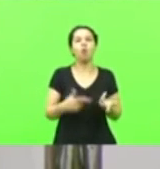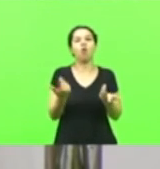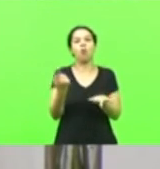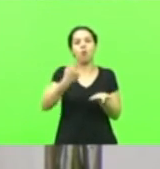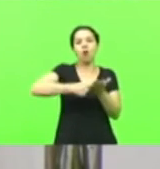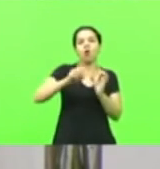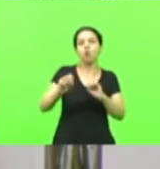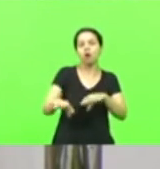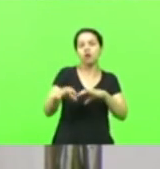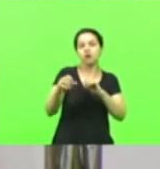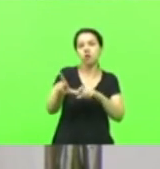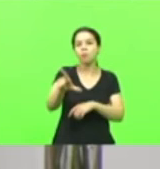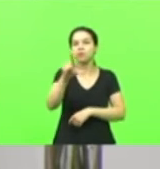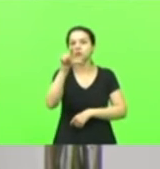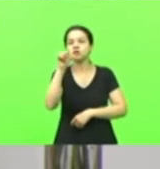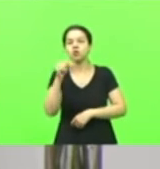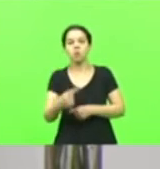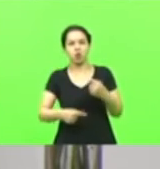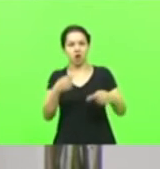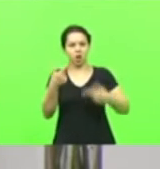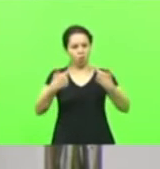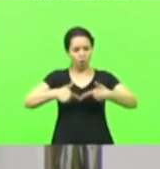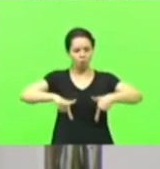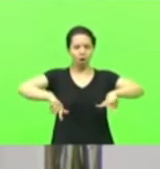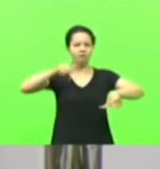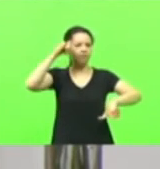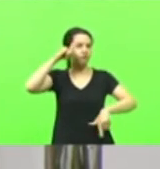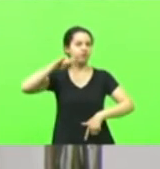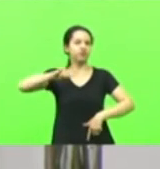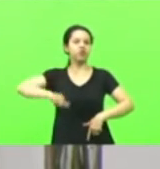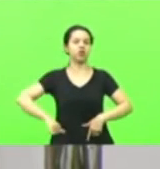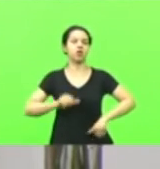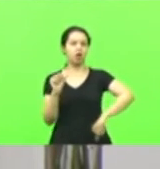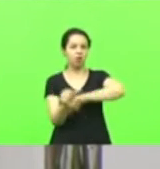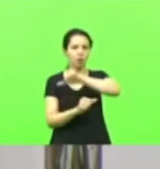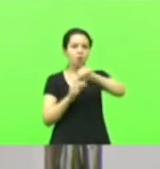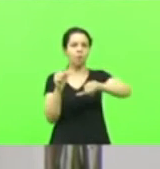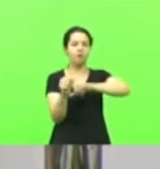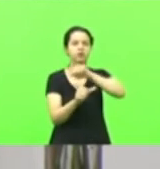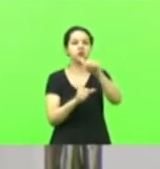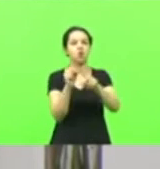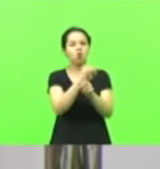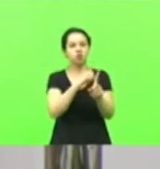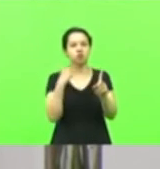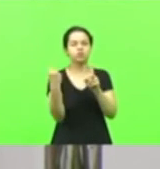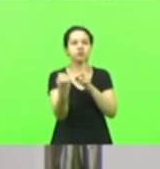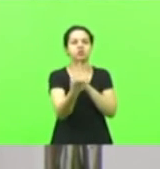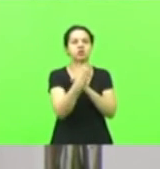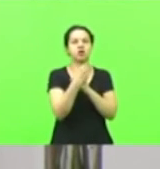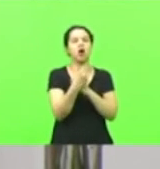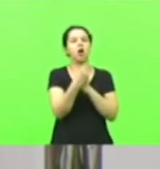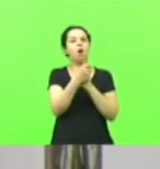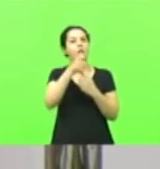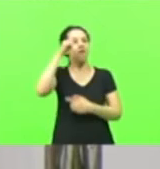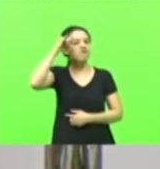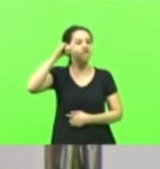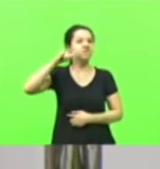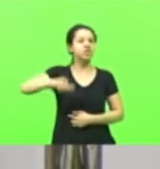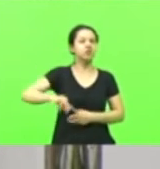não neutralidade e transformação social a partir do combate é tudo o que significa